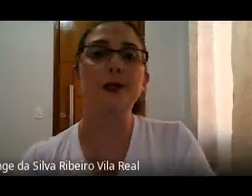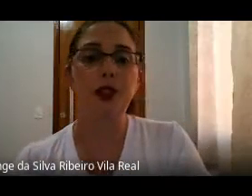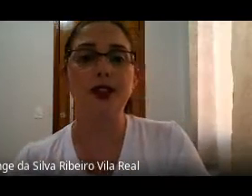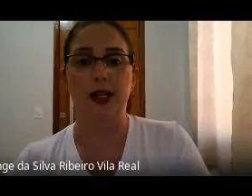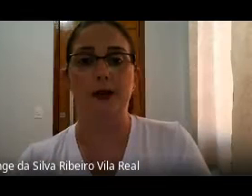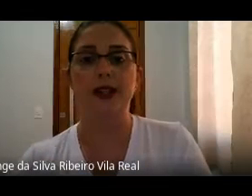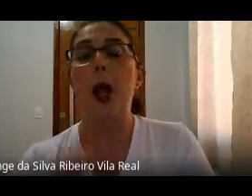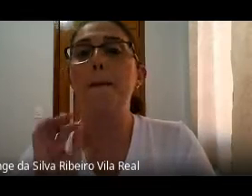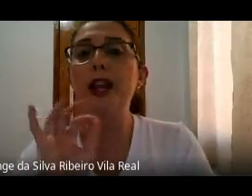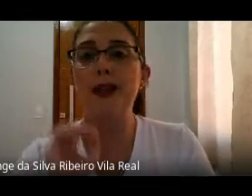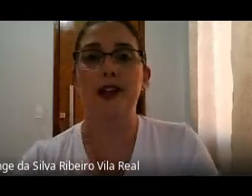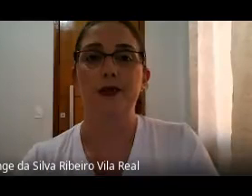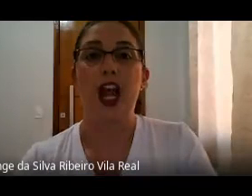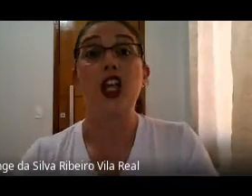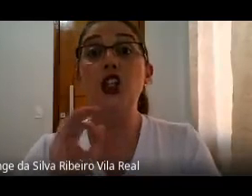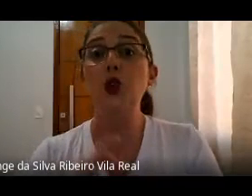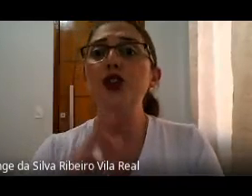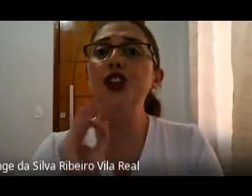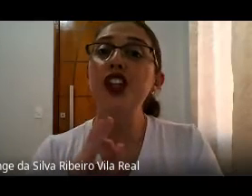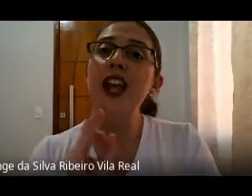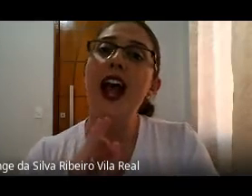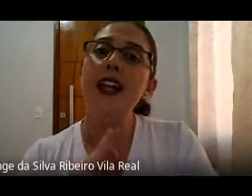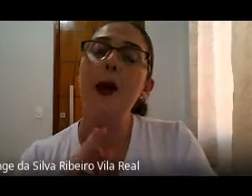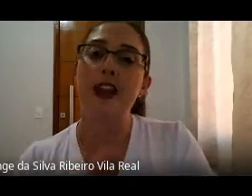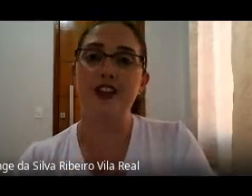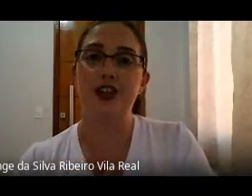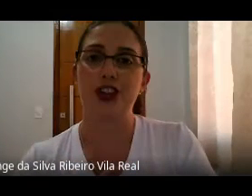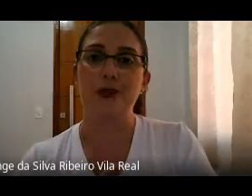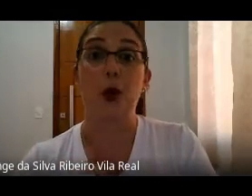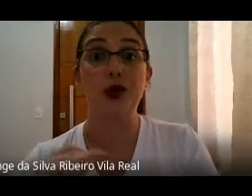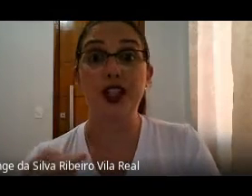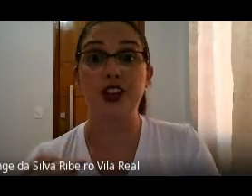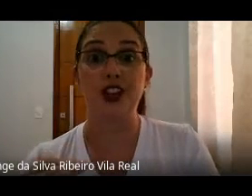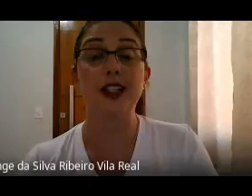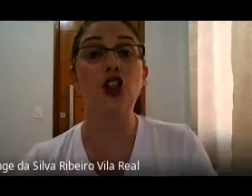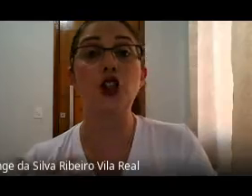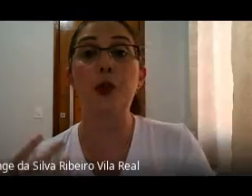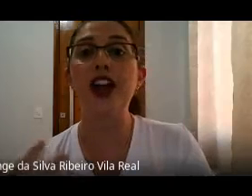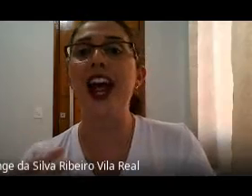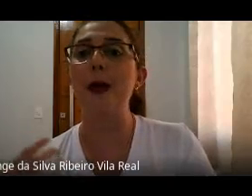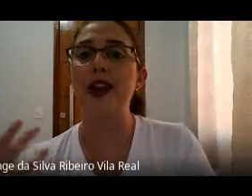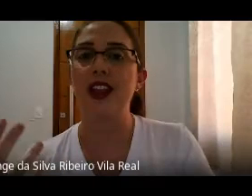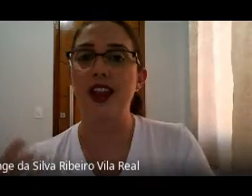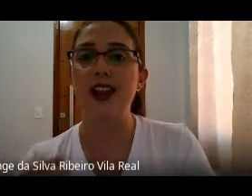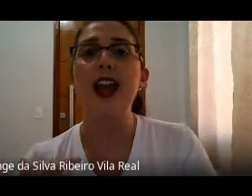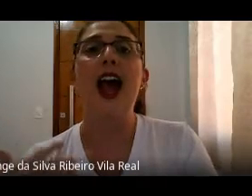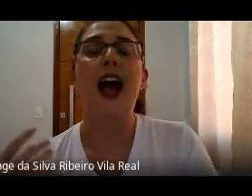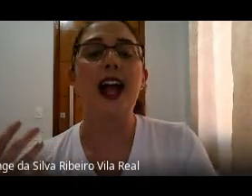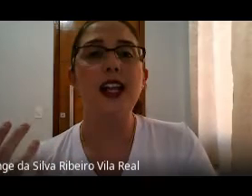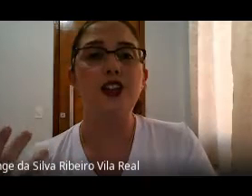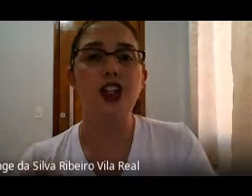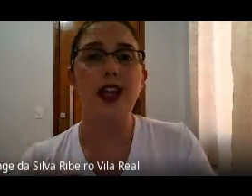7 dicas muito simples. Primeiro, estude diariamente, ou seja, se disponha a